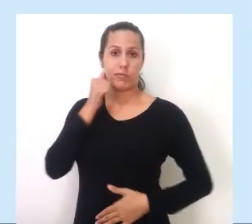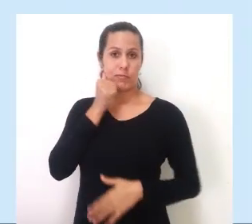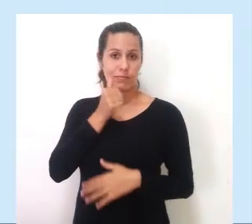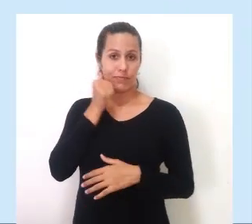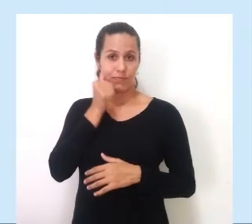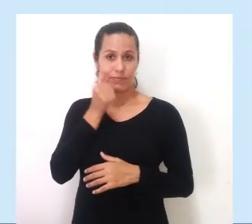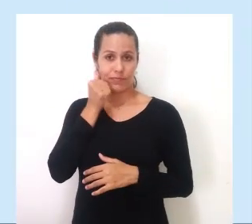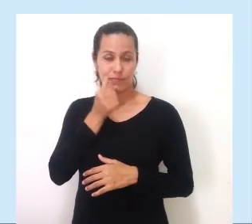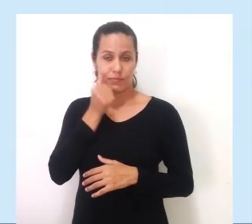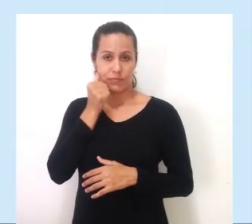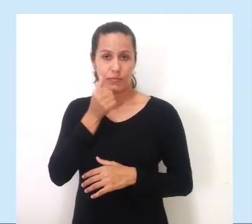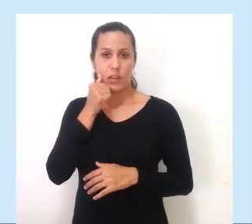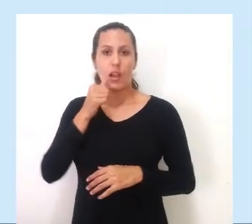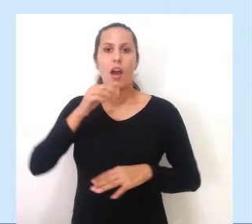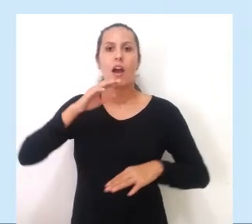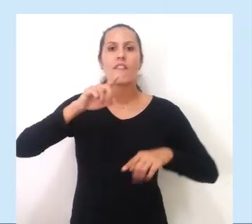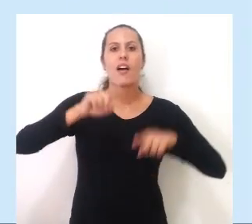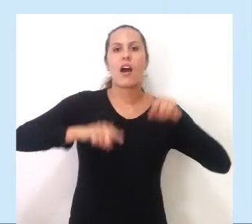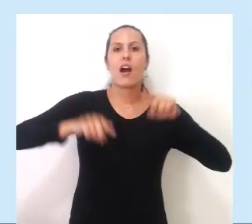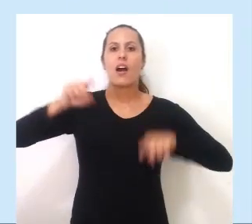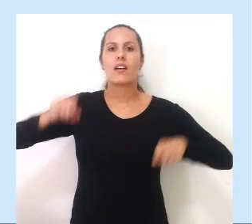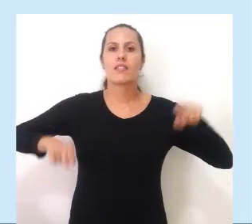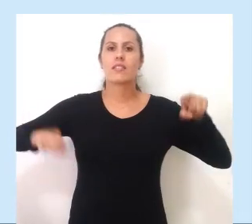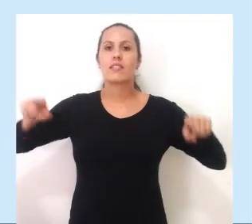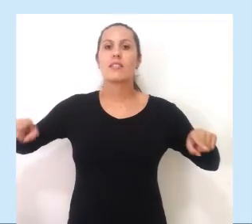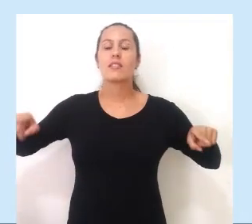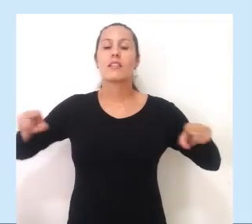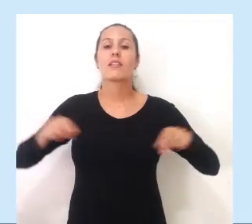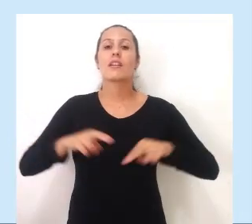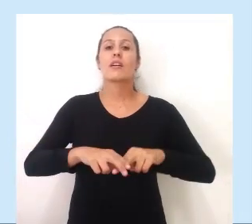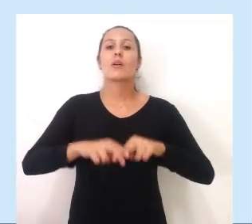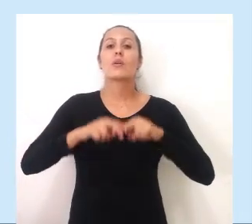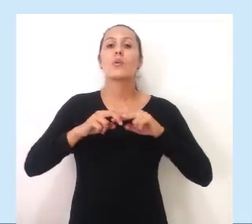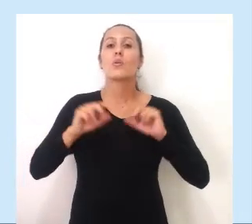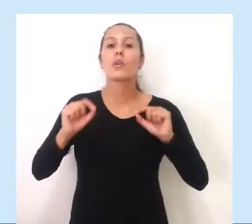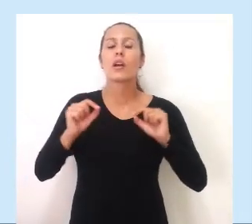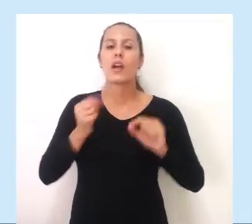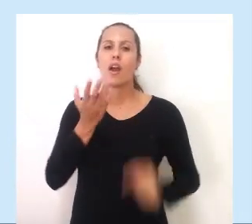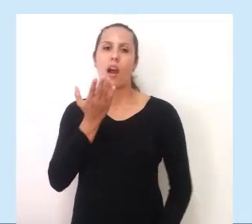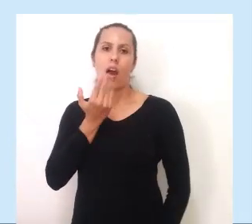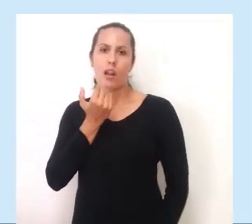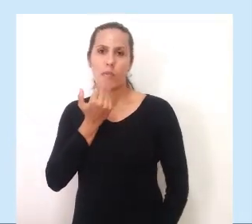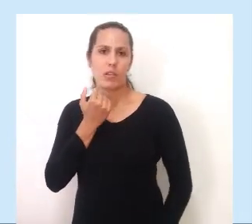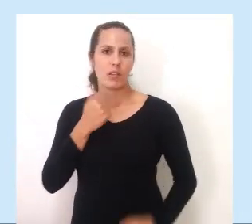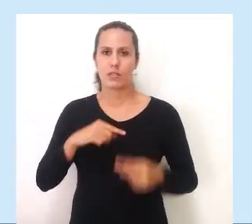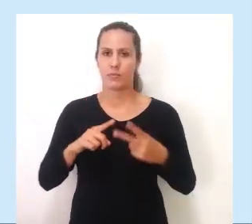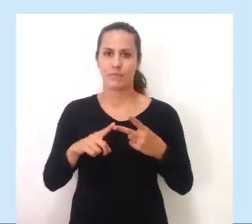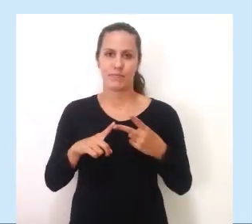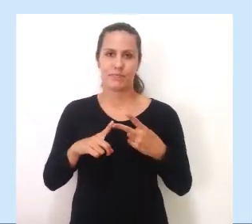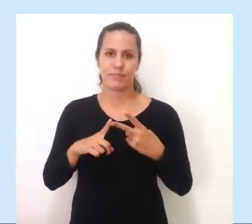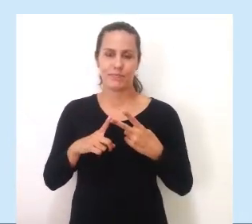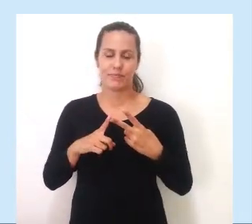quê? Porque o corpo feminino varia de acordo